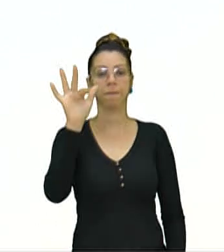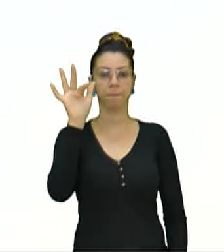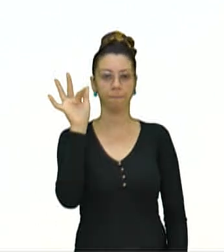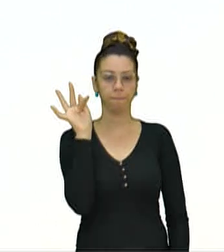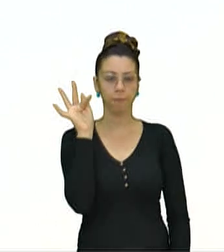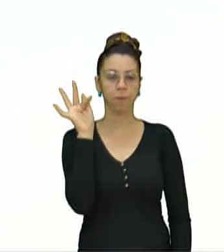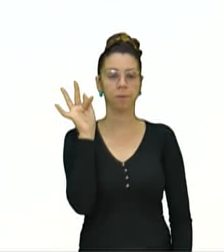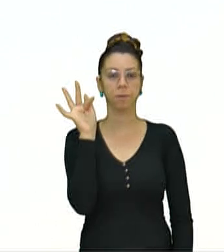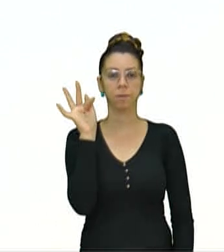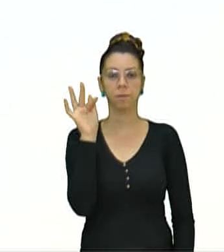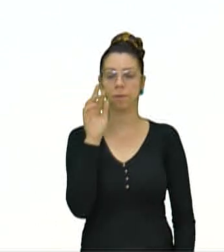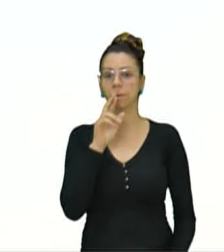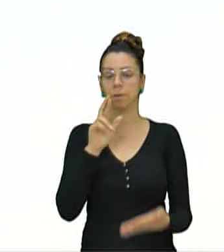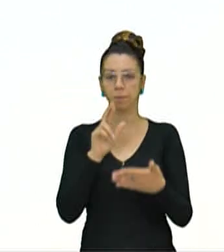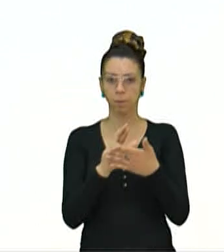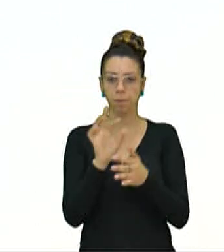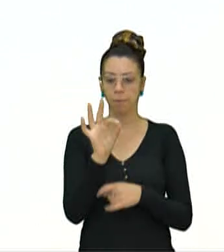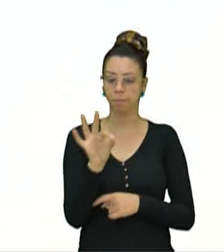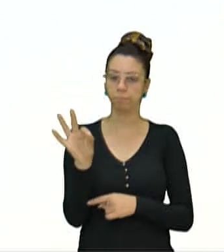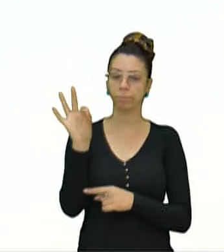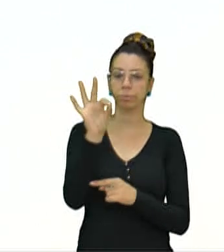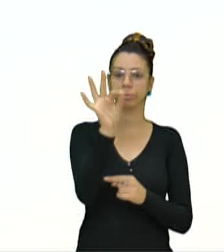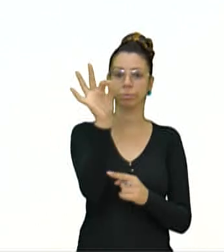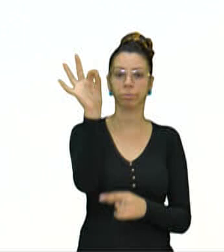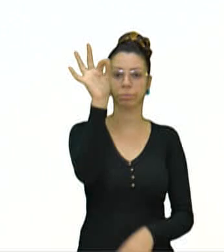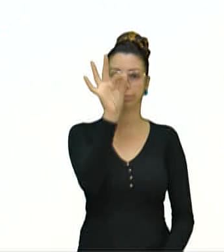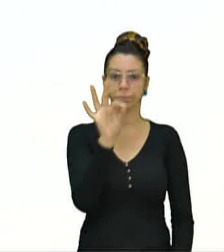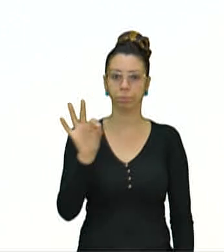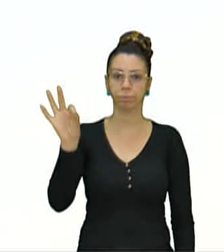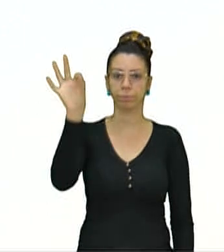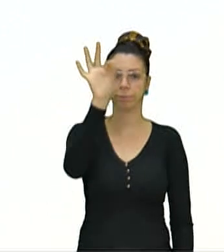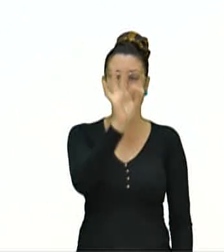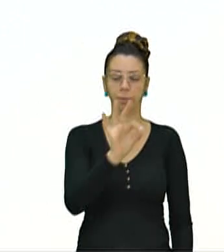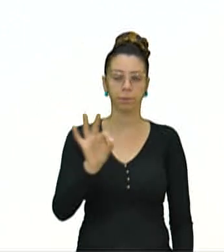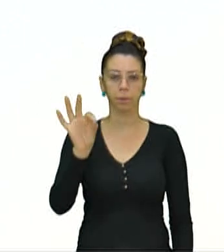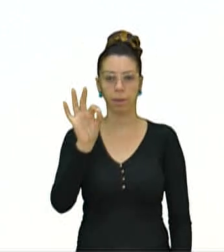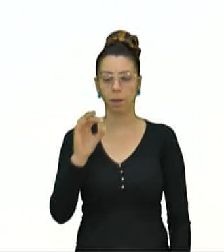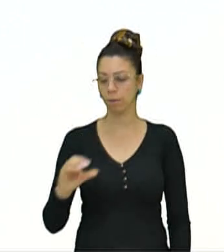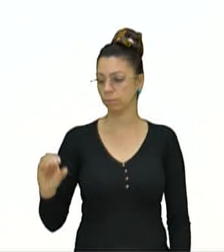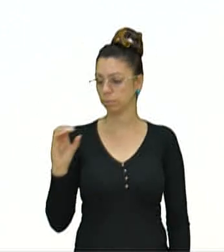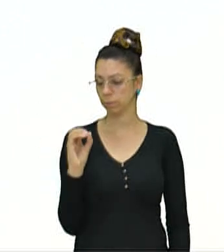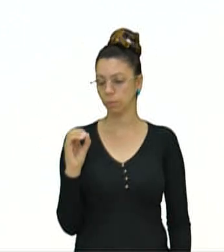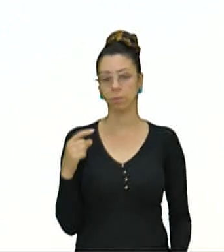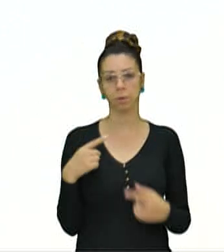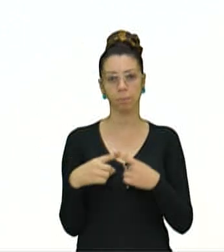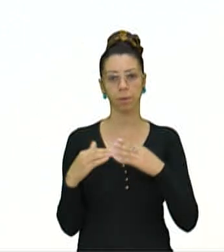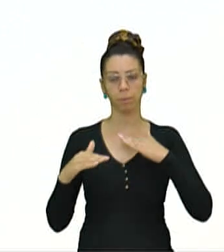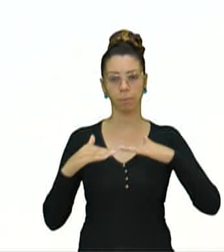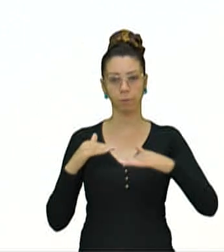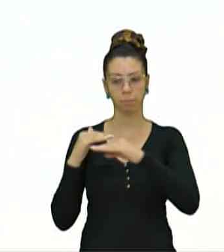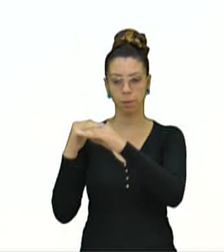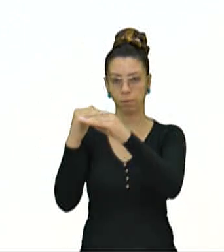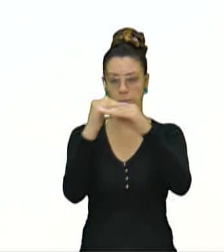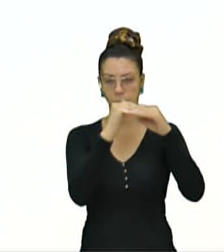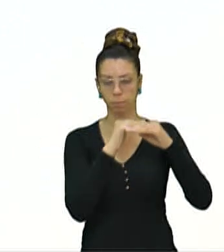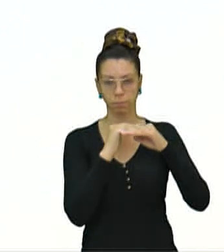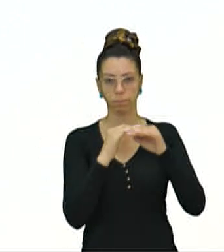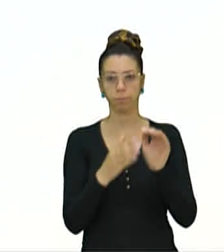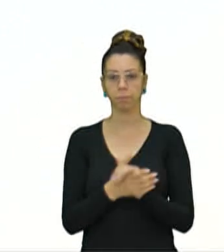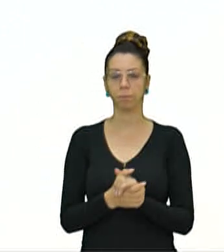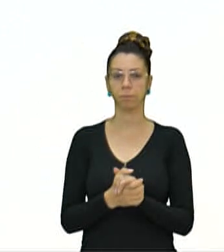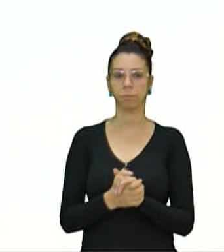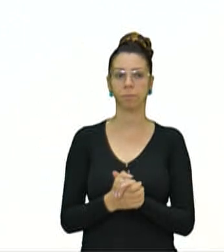resultante da mosca ou da muriçoca, podemos observar que é nula, pois o movimento é uniforme. B,